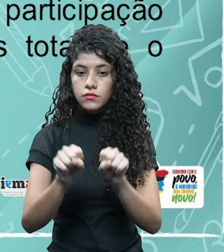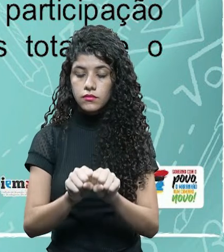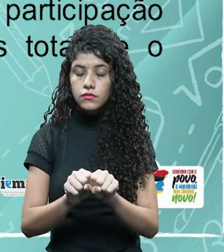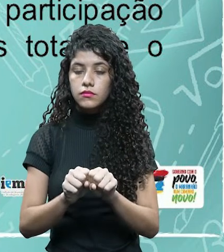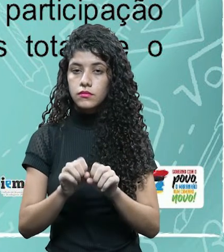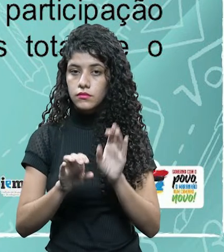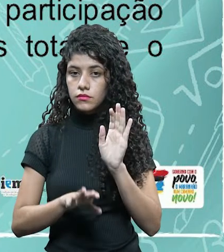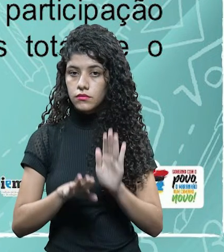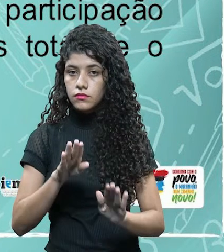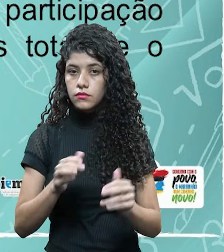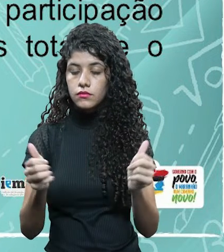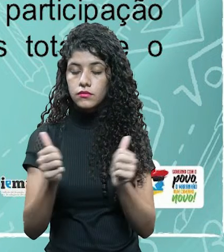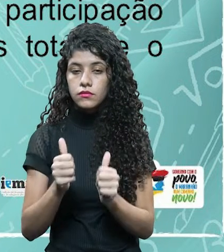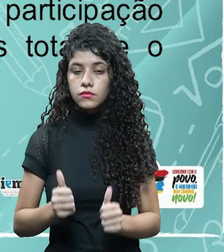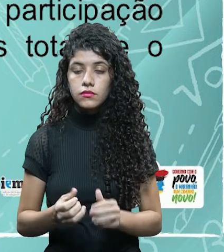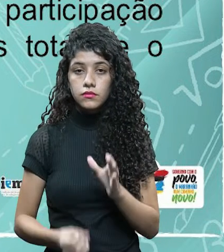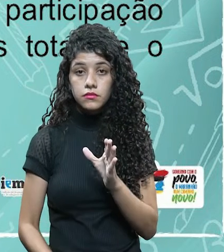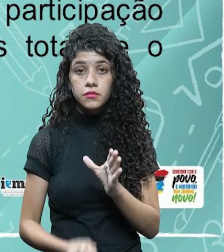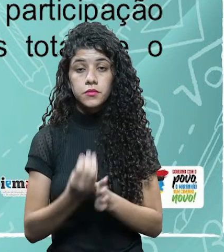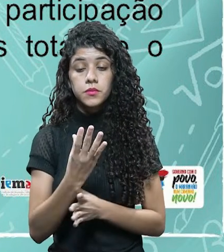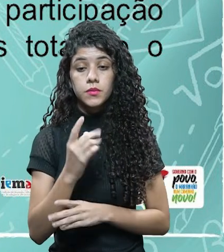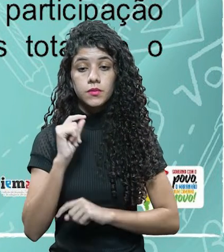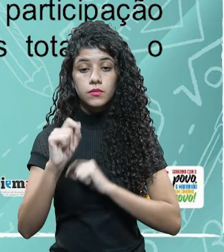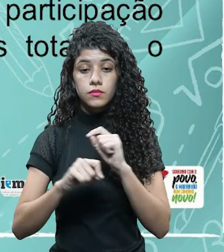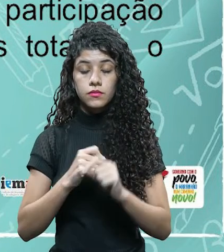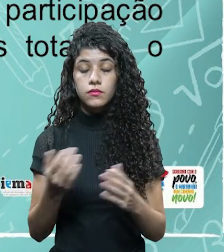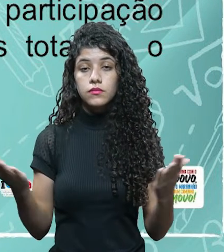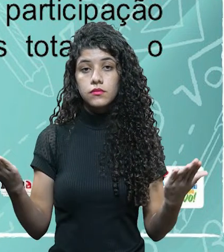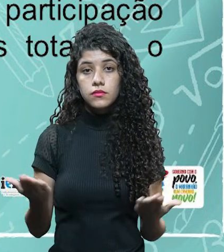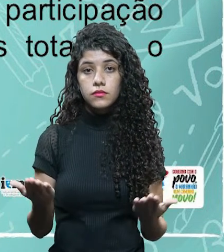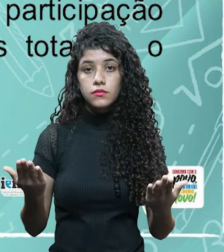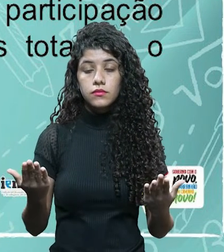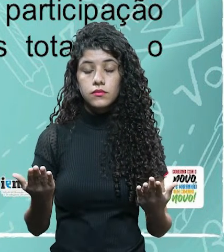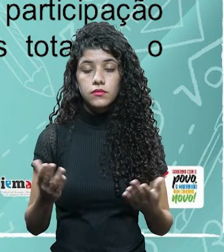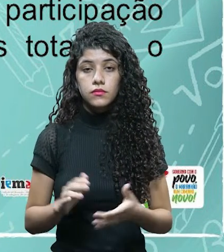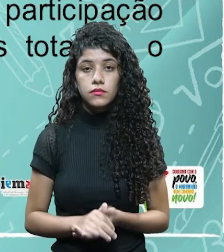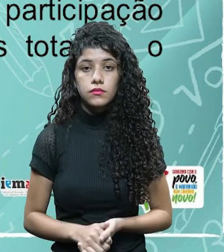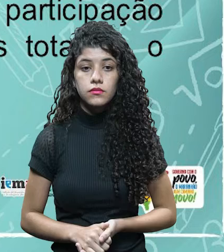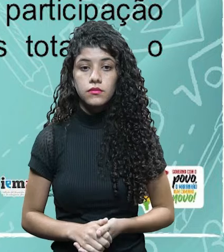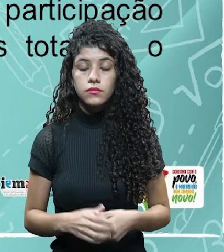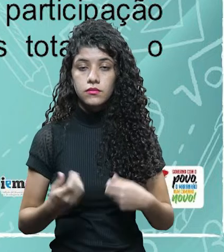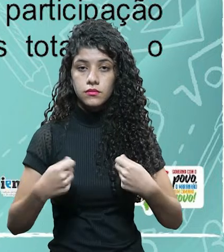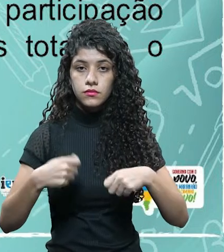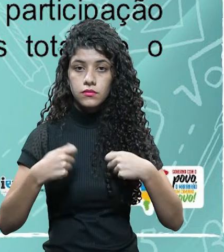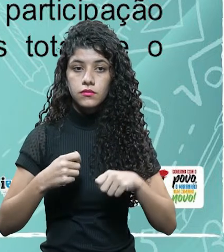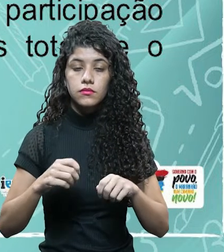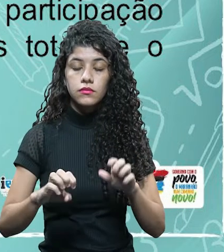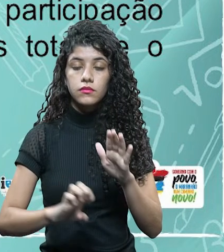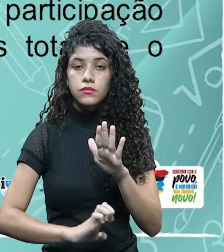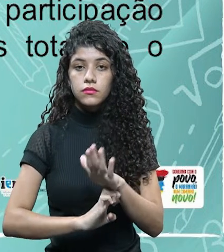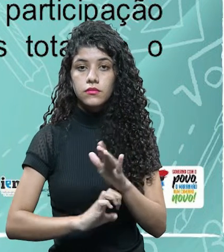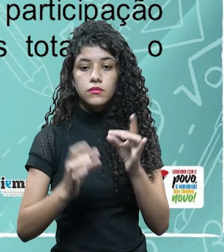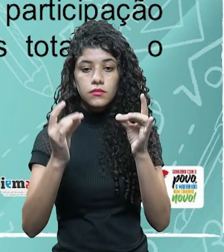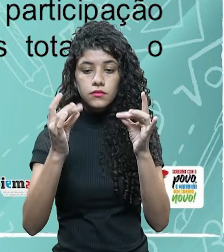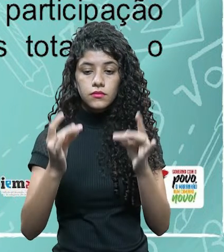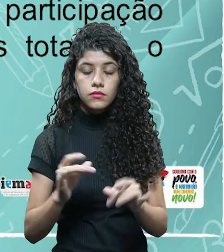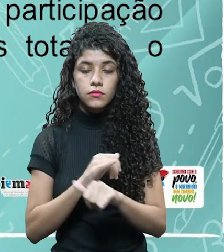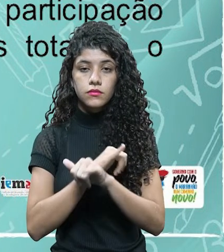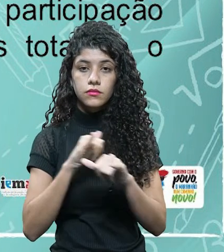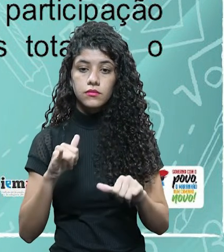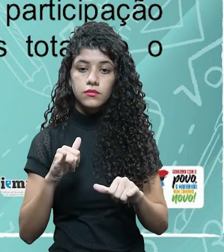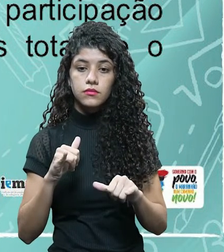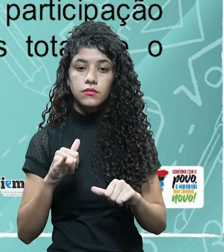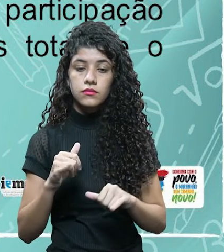outros sistemas de medição de custos, e ele surgiu exatamente para suprir as necessidades das empresas por informações